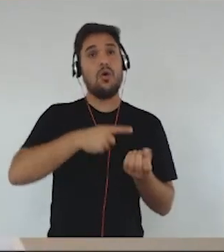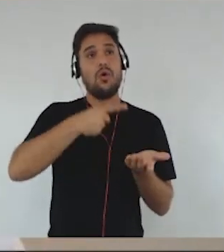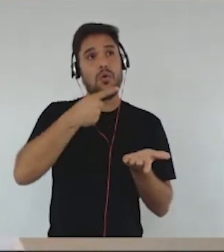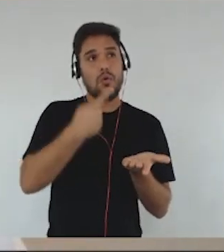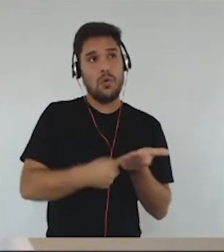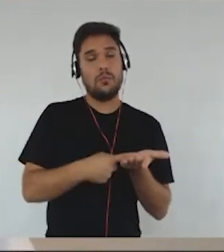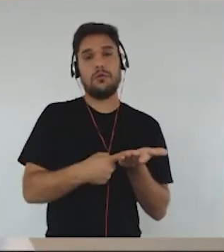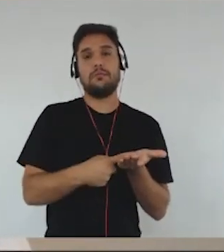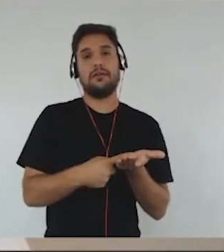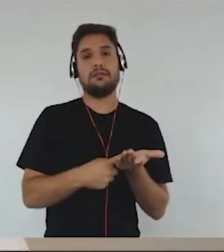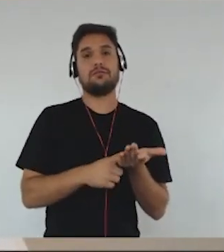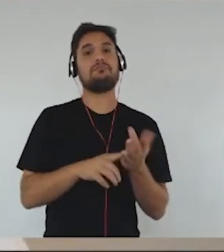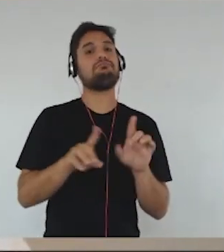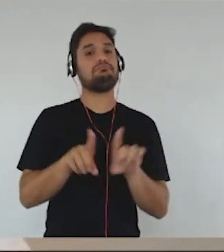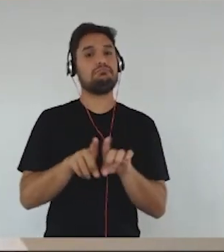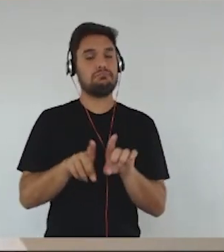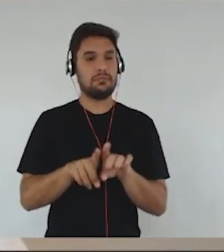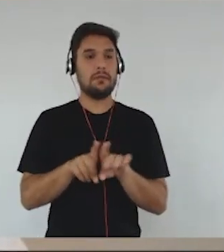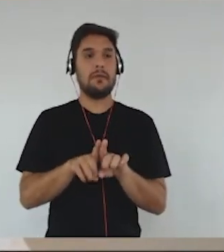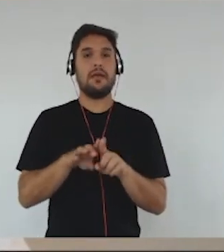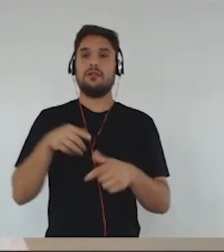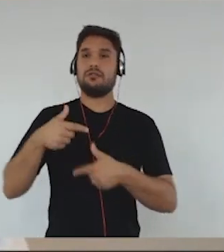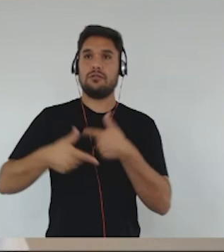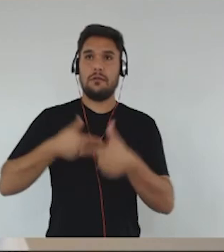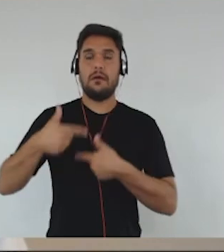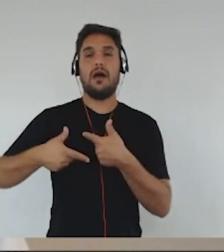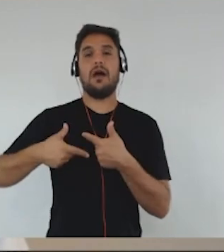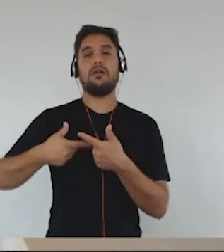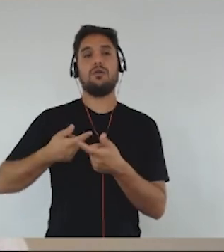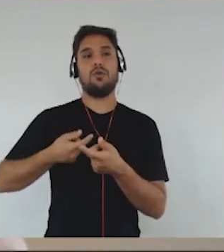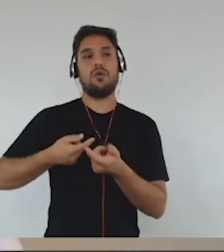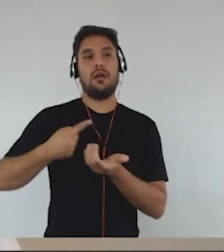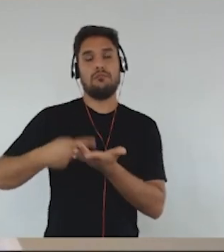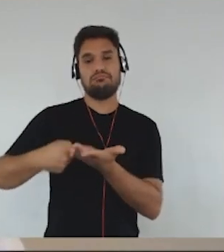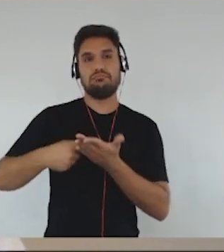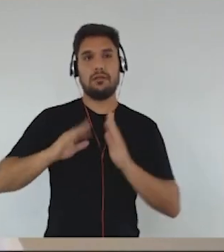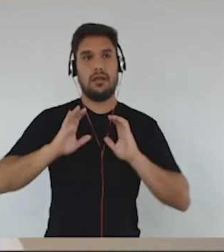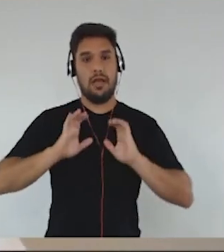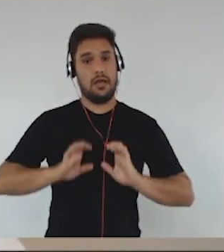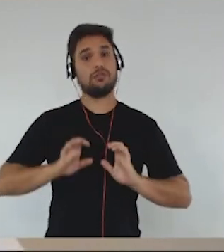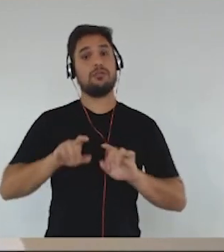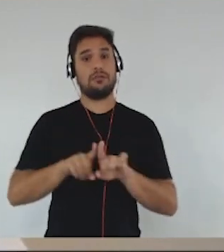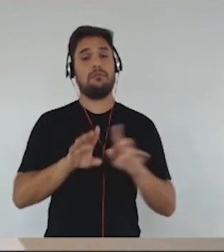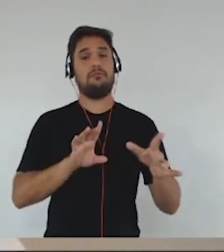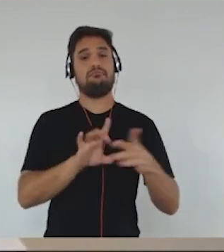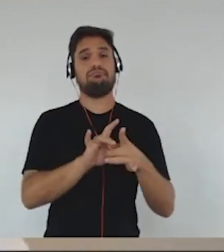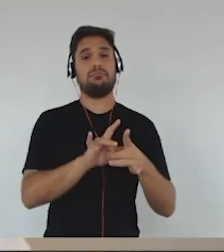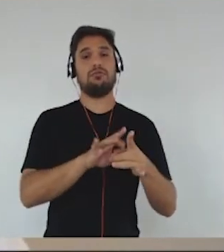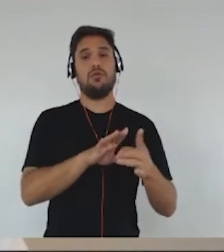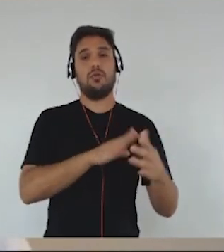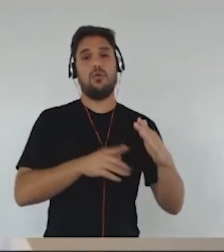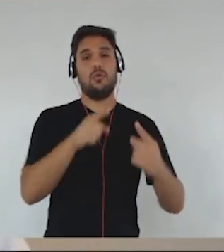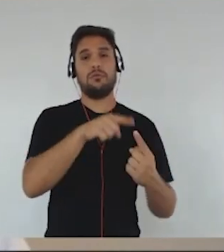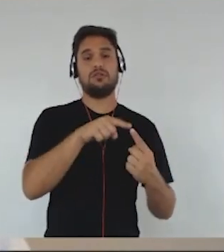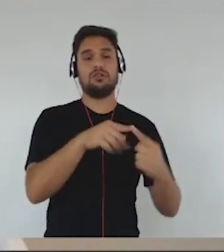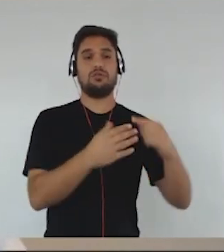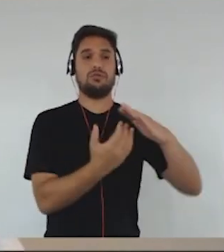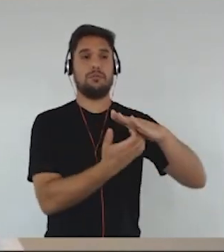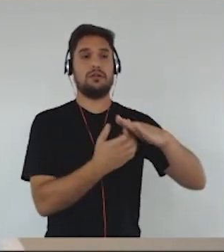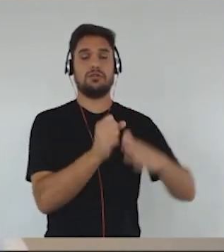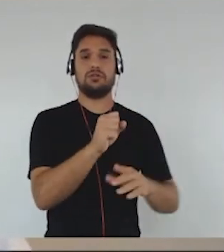compromisso que também faz de atividade negocial ética, que também faz parte do objeto social da empresa. Então, acho que com